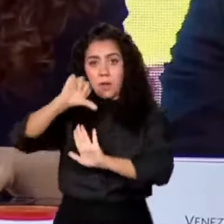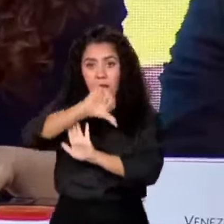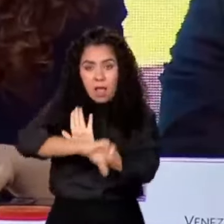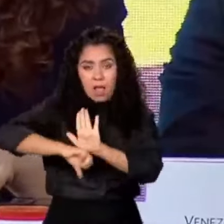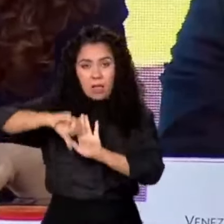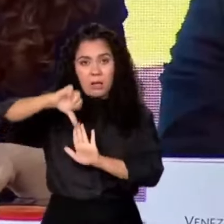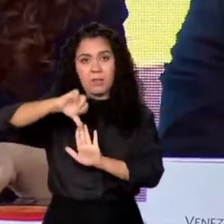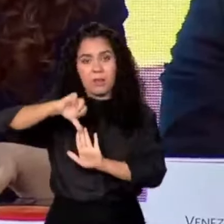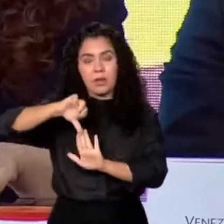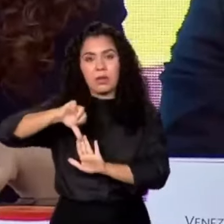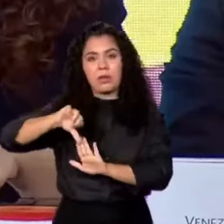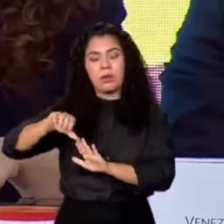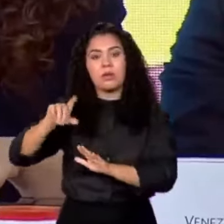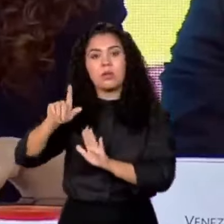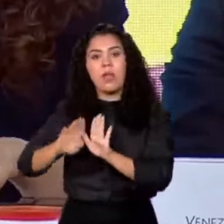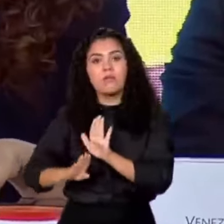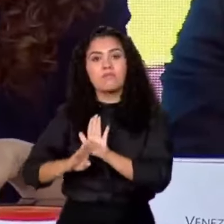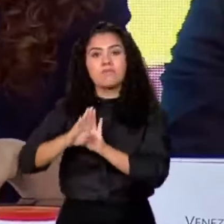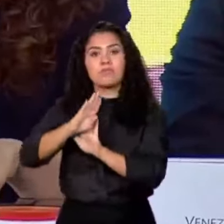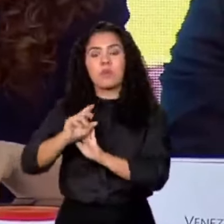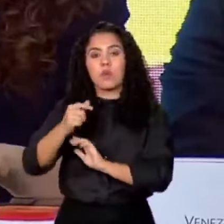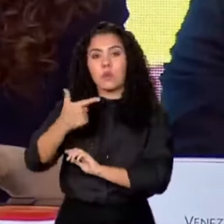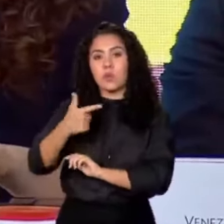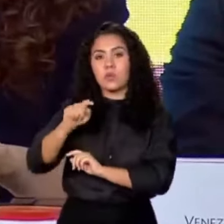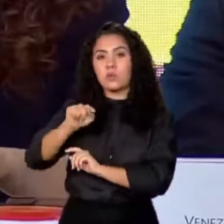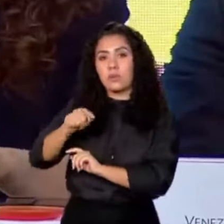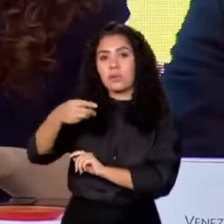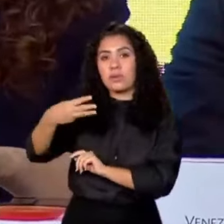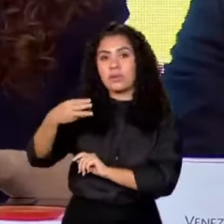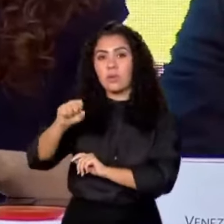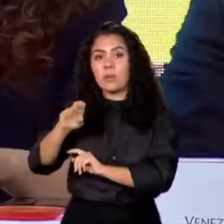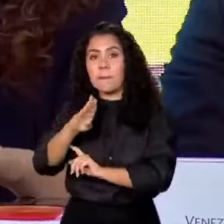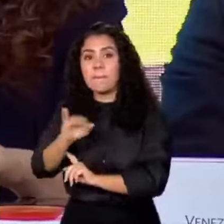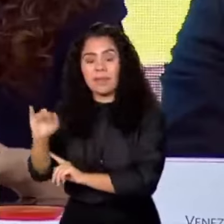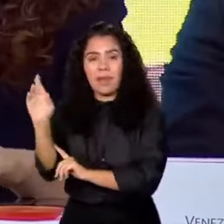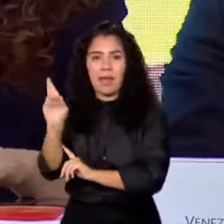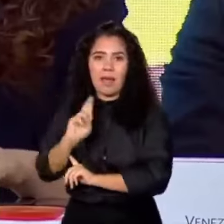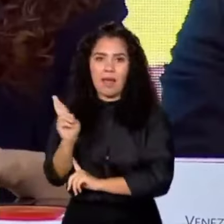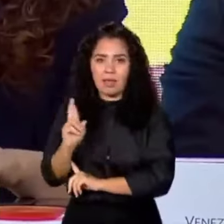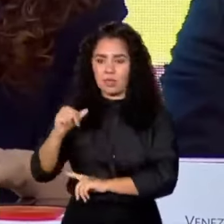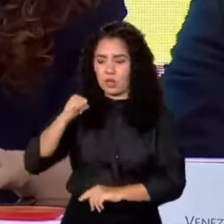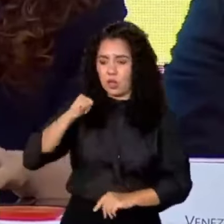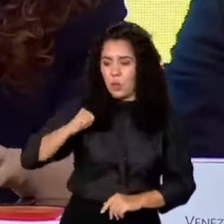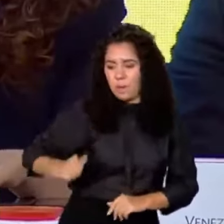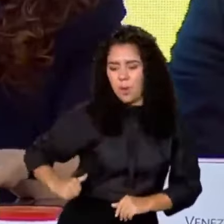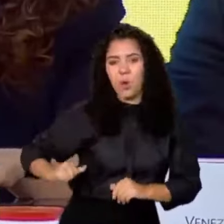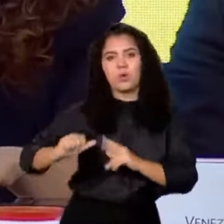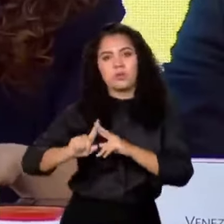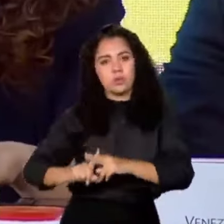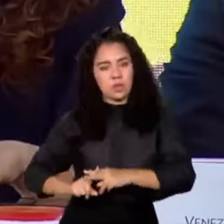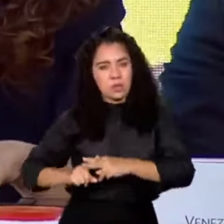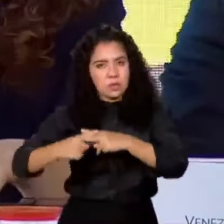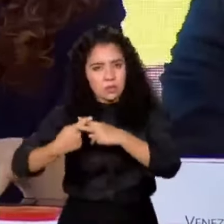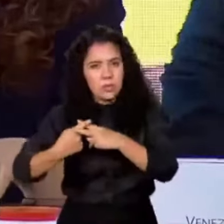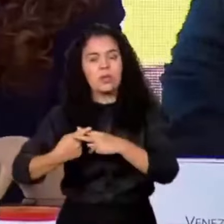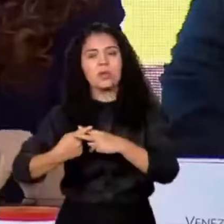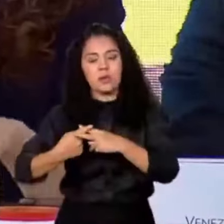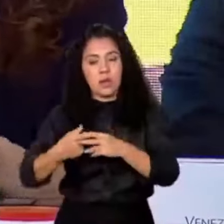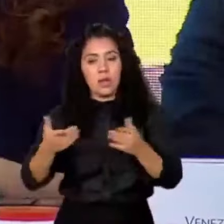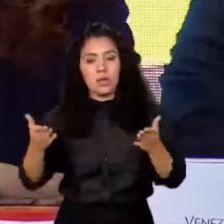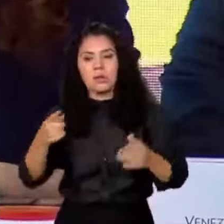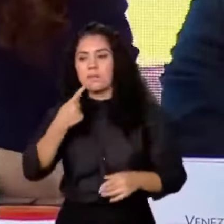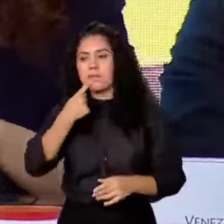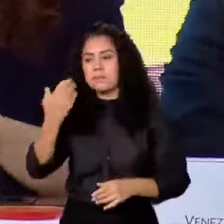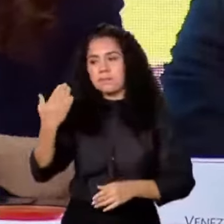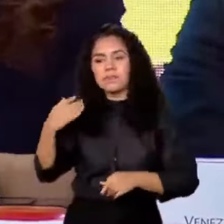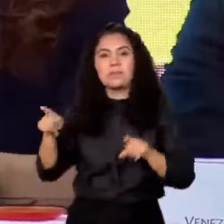só de aumento da CAPES em 2023 foi 2,38 bilhões de bolsas e reajuste e ampliação da bolsa, agora mesmo